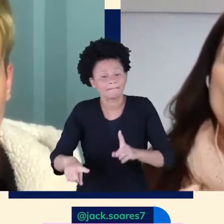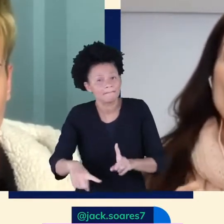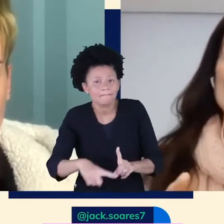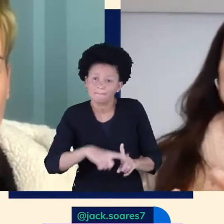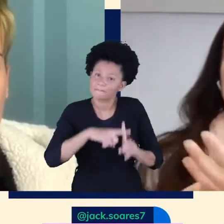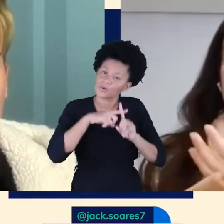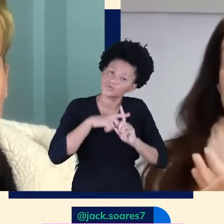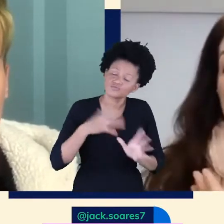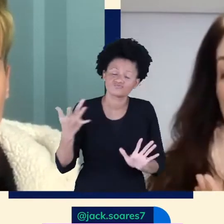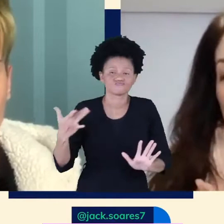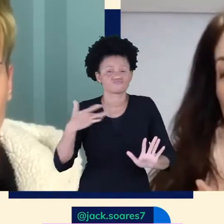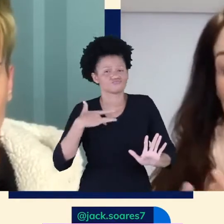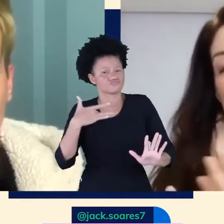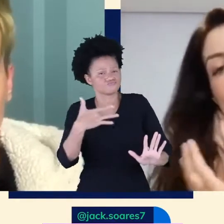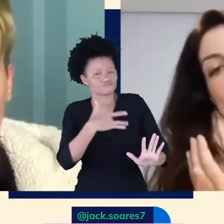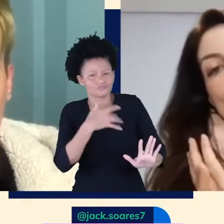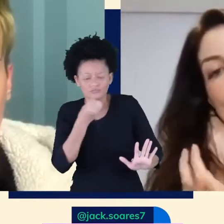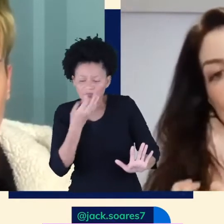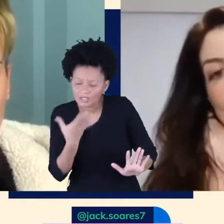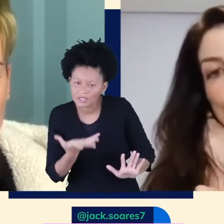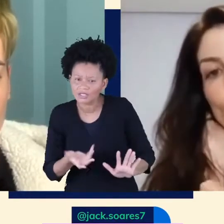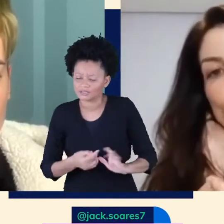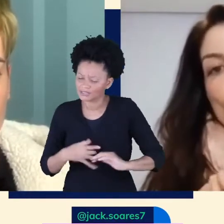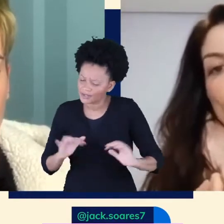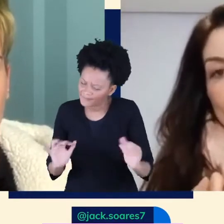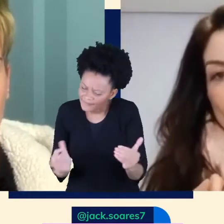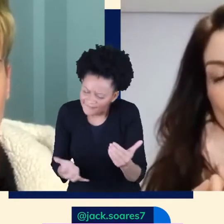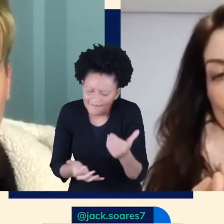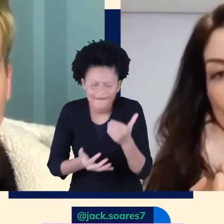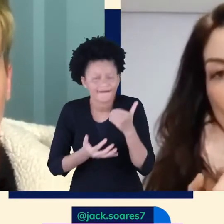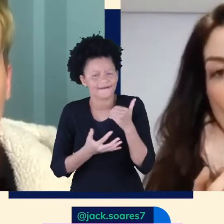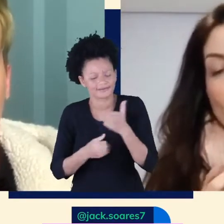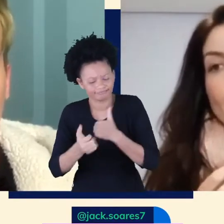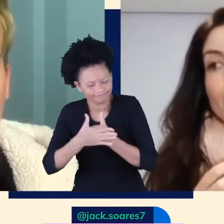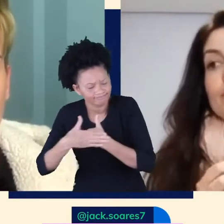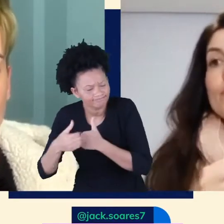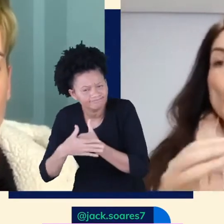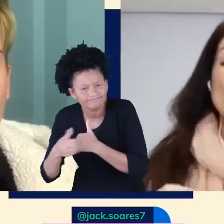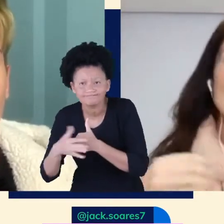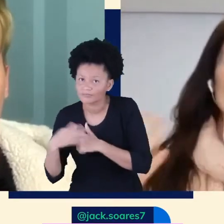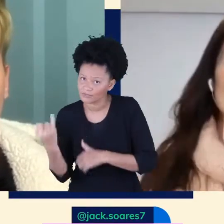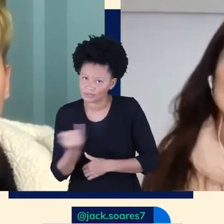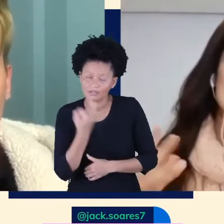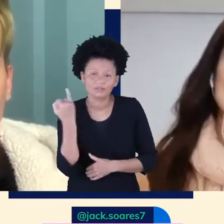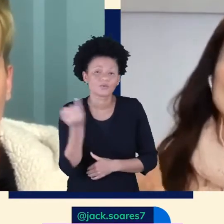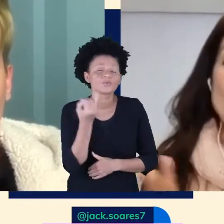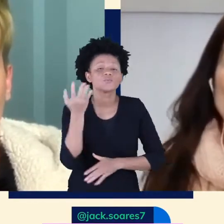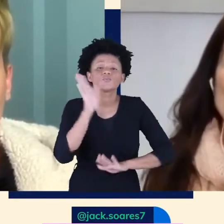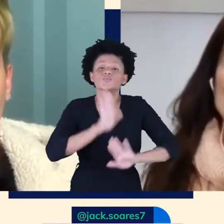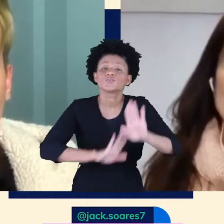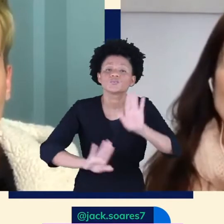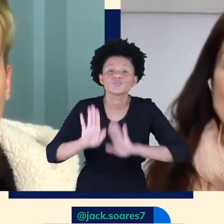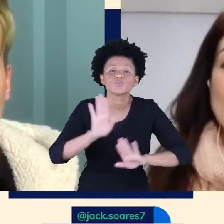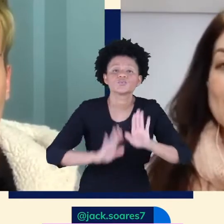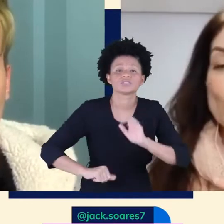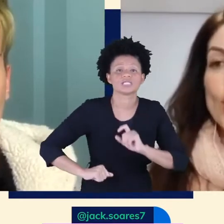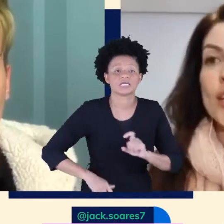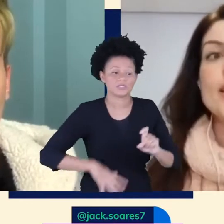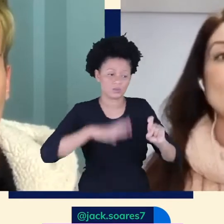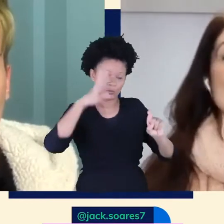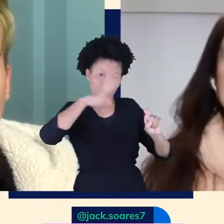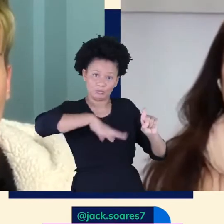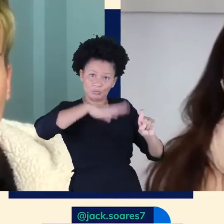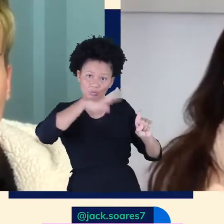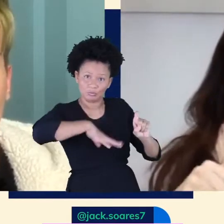esse corpo, dar o colinho, a questão do afeto é muito importante, tá? Tomar cuidado com esses mitos nessa fase de que